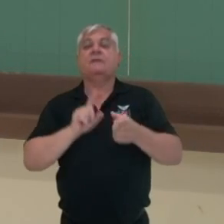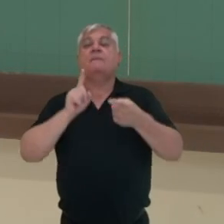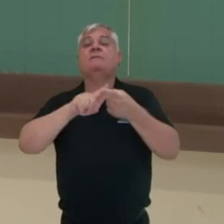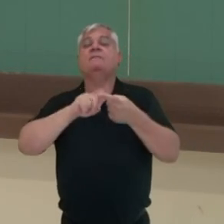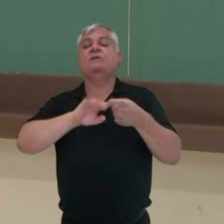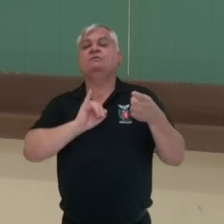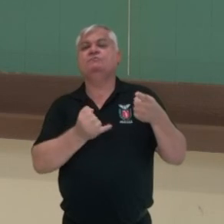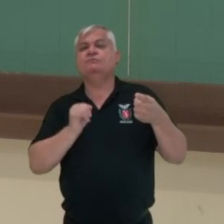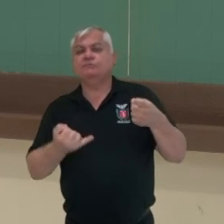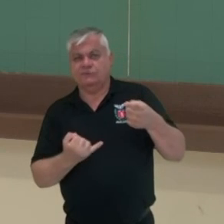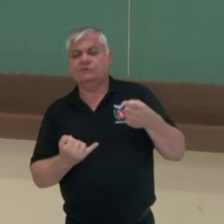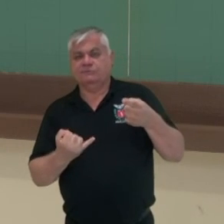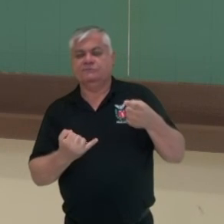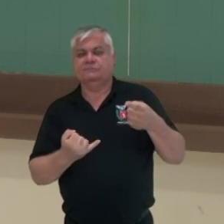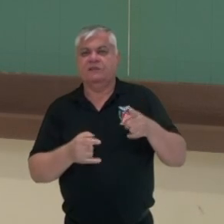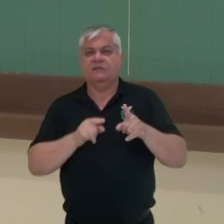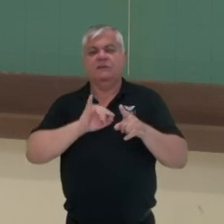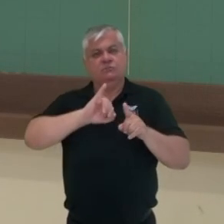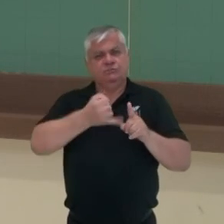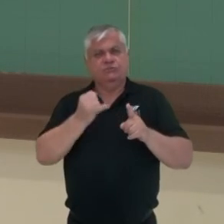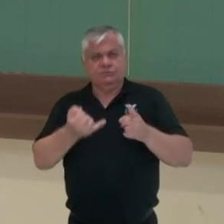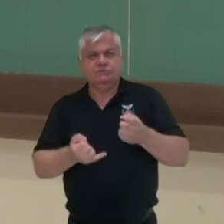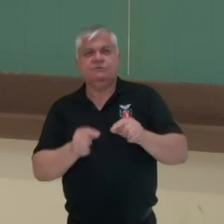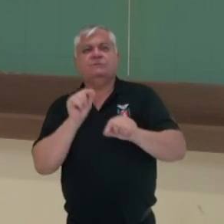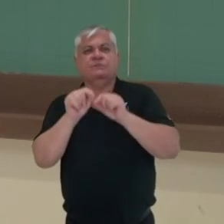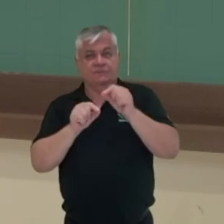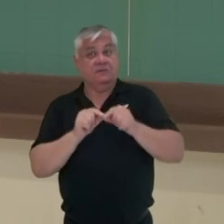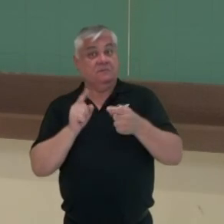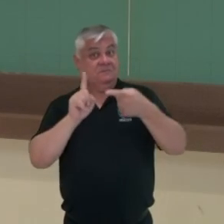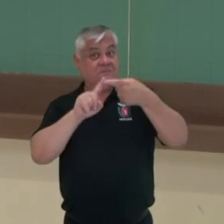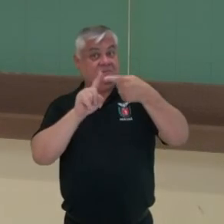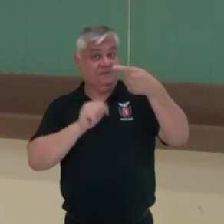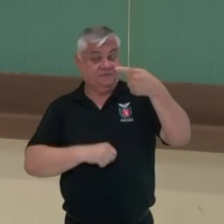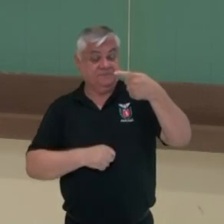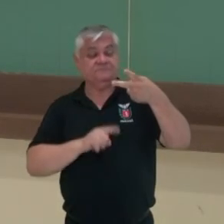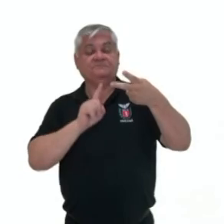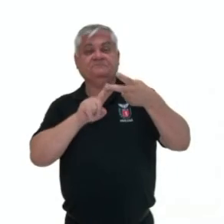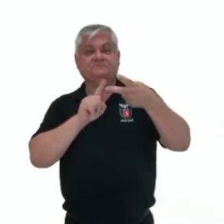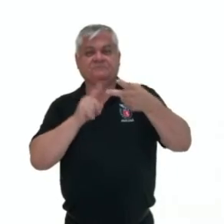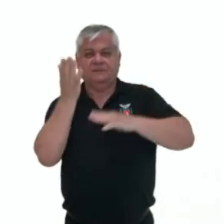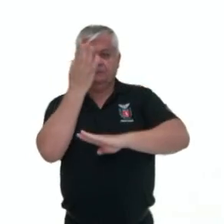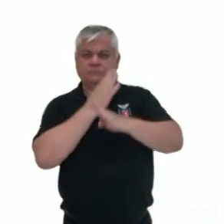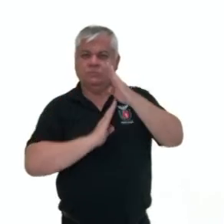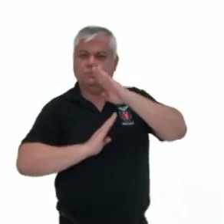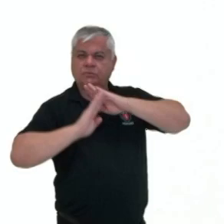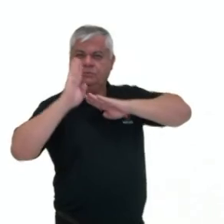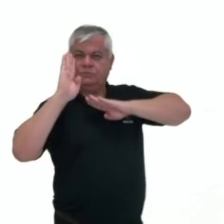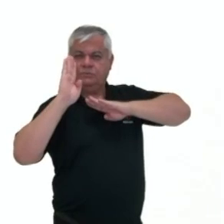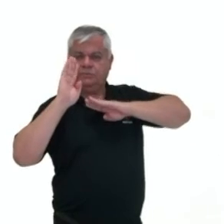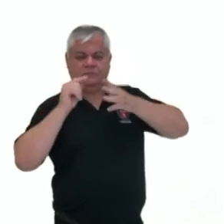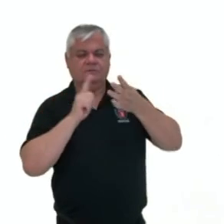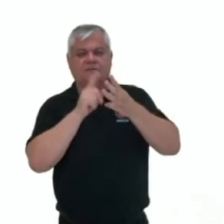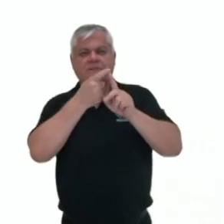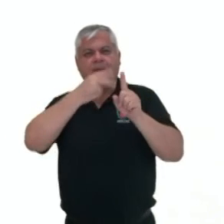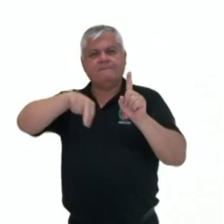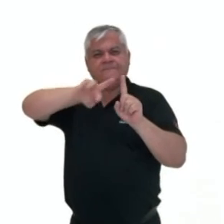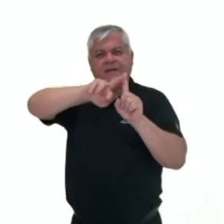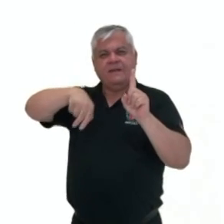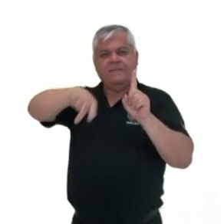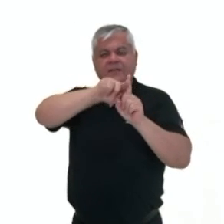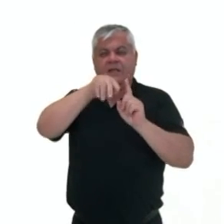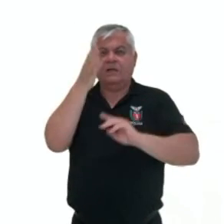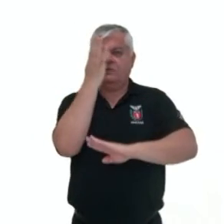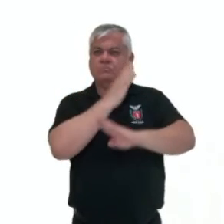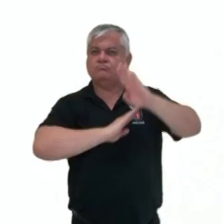na ordem aqui na sequência, tá? O jiu-jitsu, depois o kung fu, o muay thai,